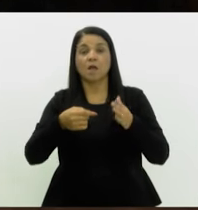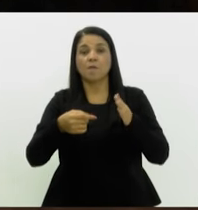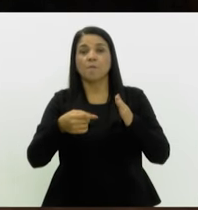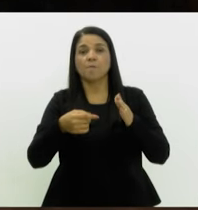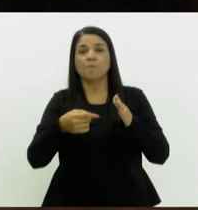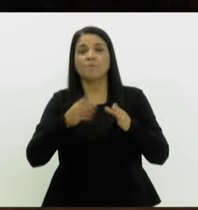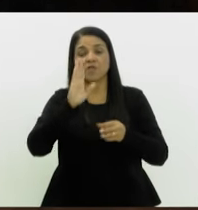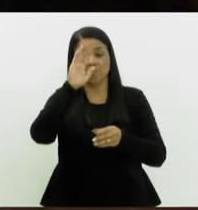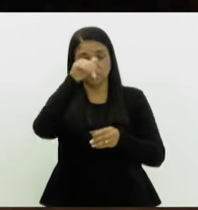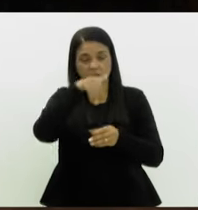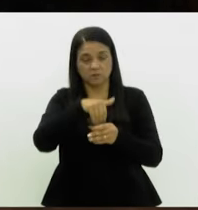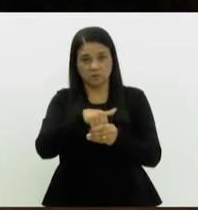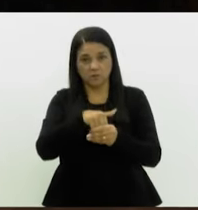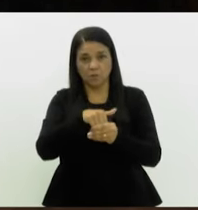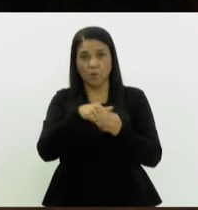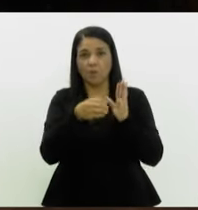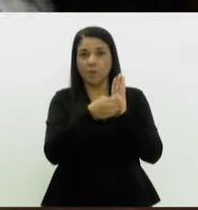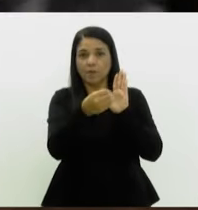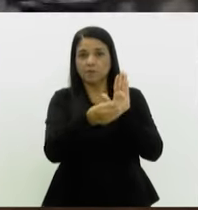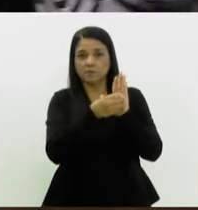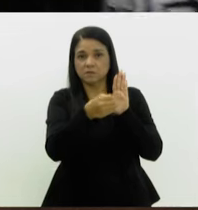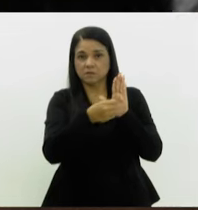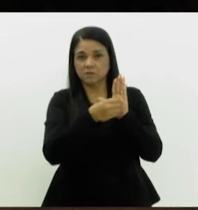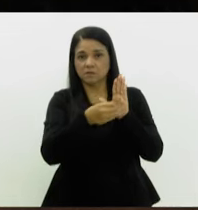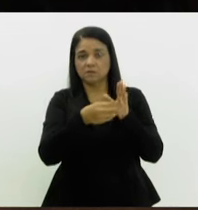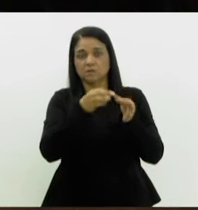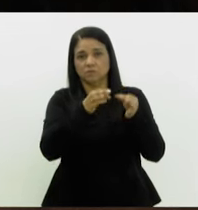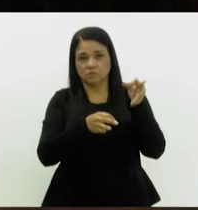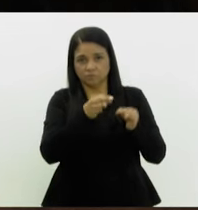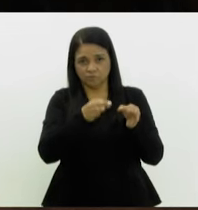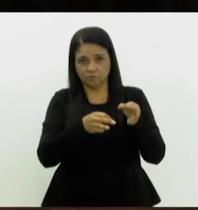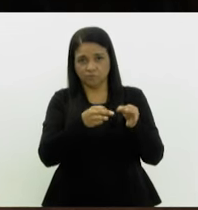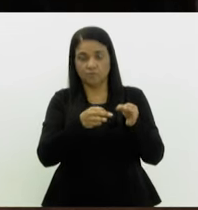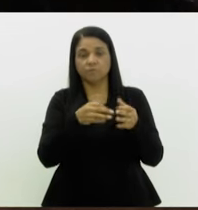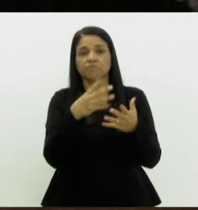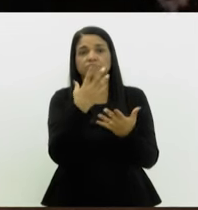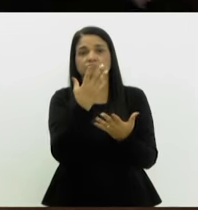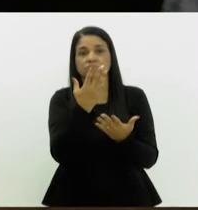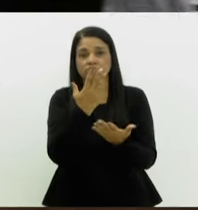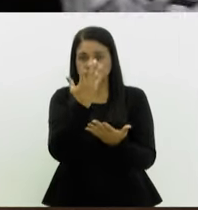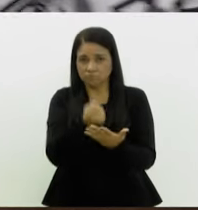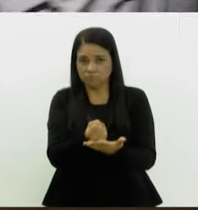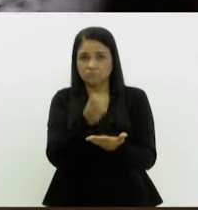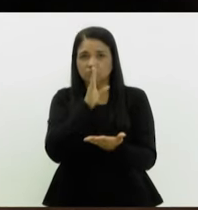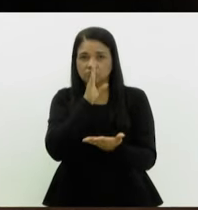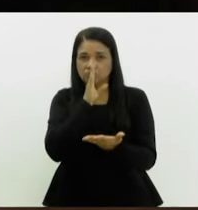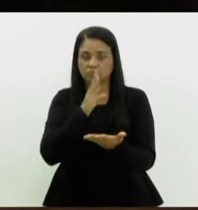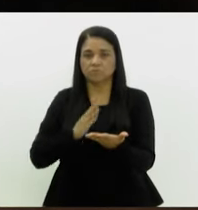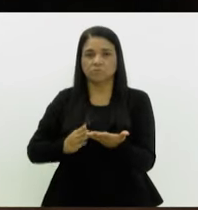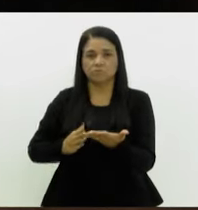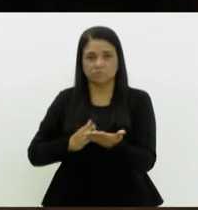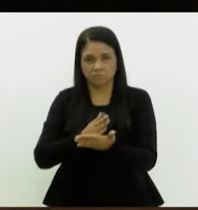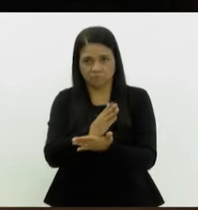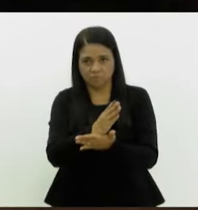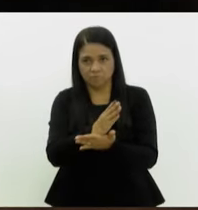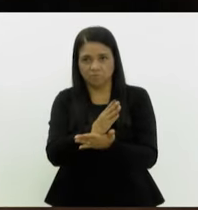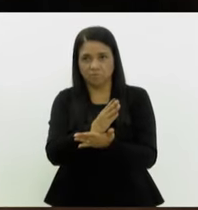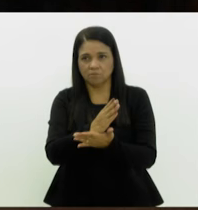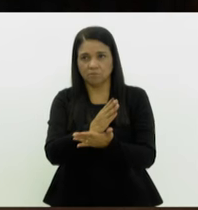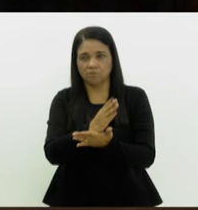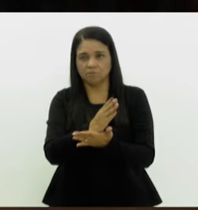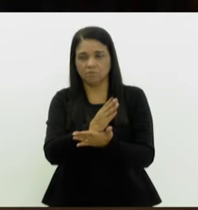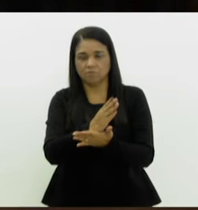Em votação, o parecer da Justiça. Senhores que aprovam, permaneçam como estão. Aprovado. Para